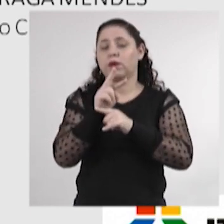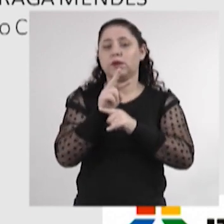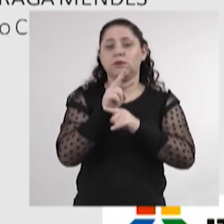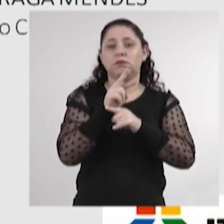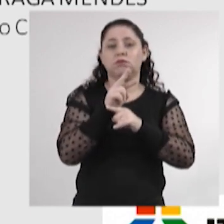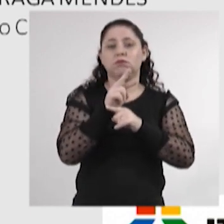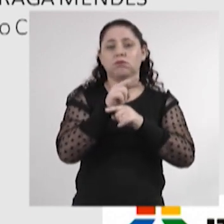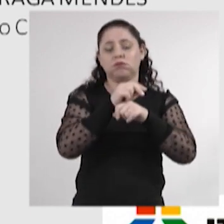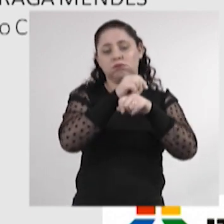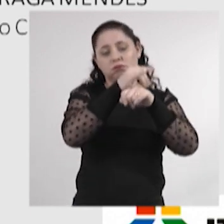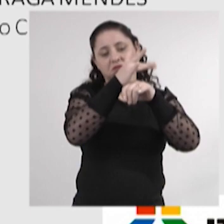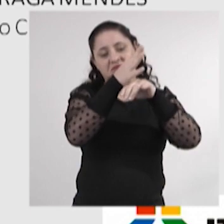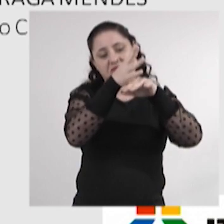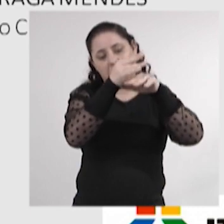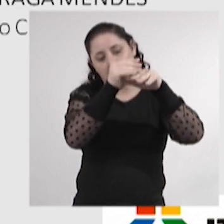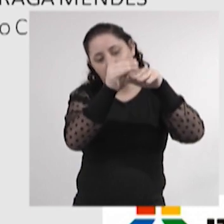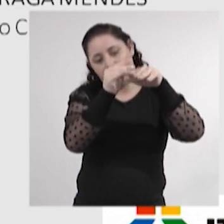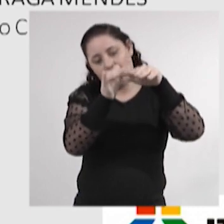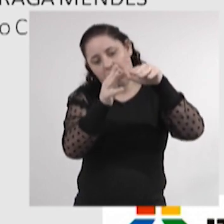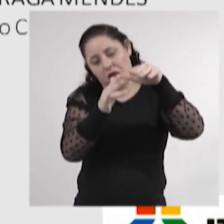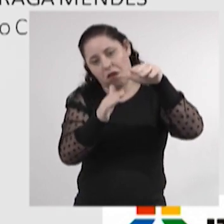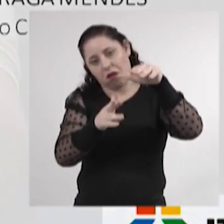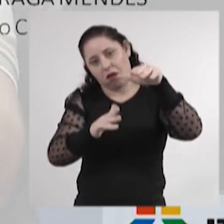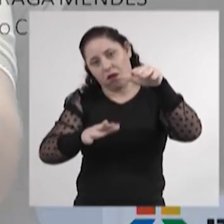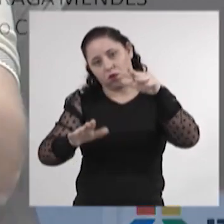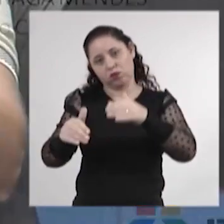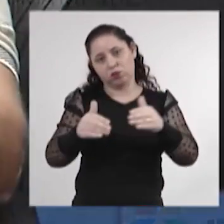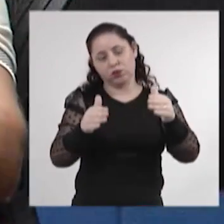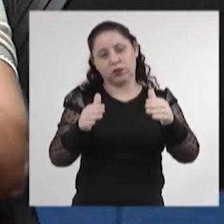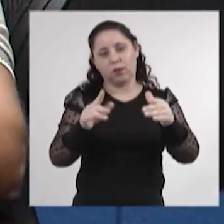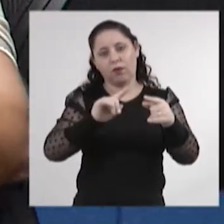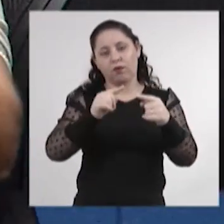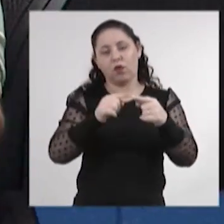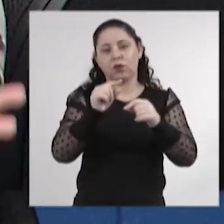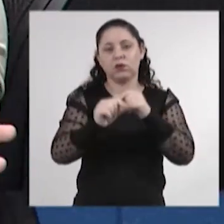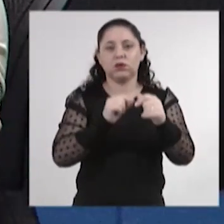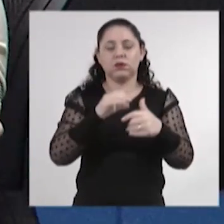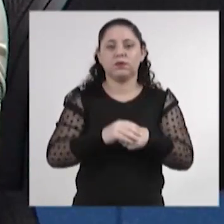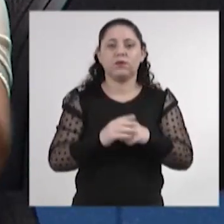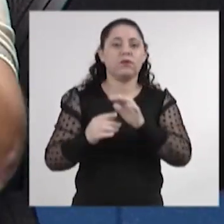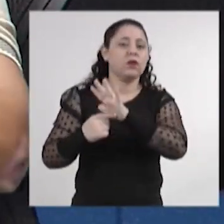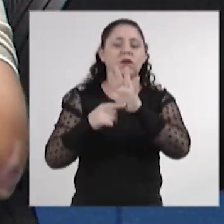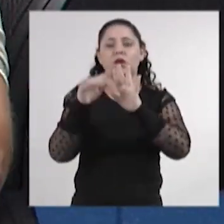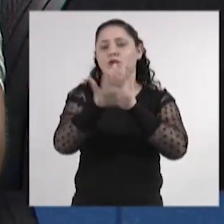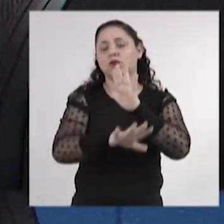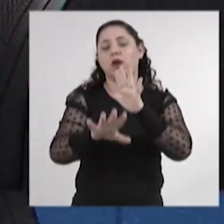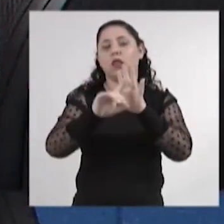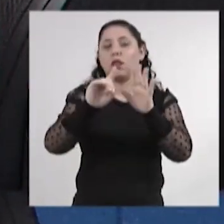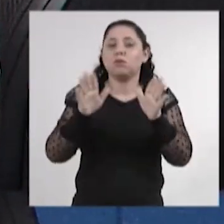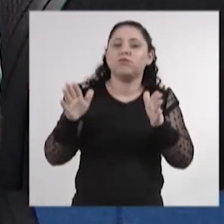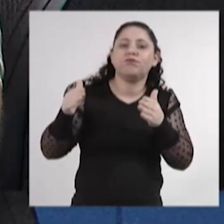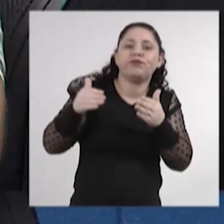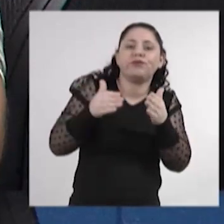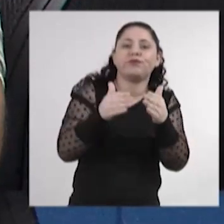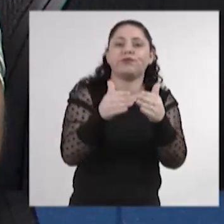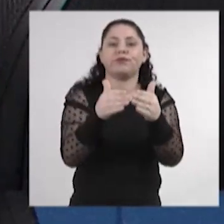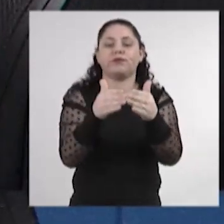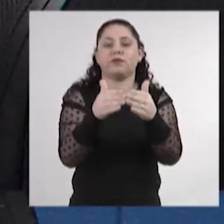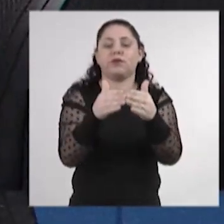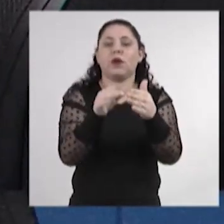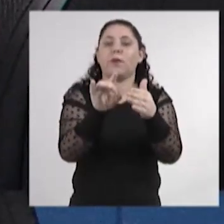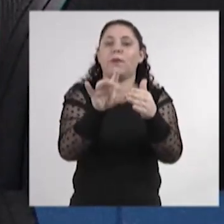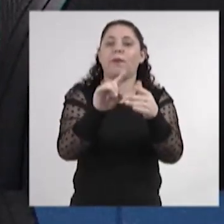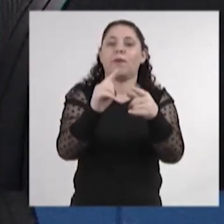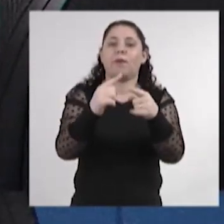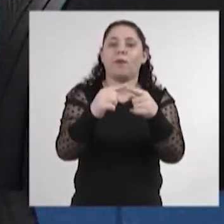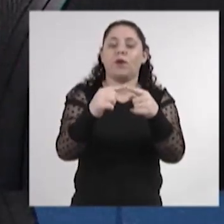sedimentos, uma visão geral da nossa rede de monitoramento, mas o foco vai acabar sendo, mostro o geral para depois eu vou afunilar para mostrar a